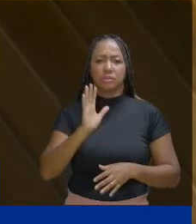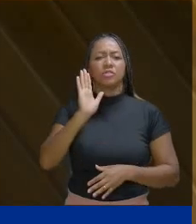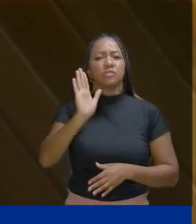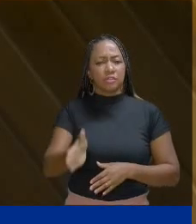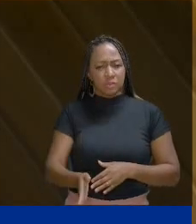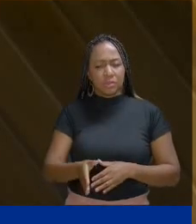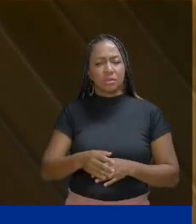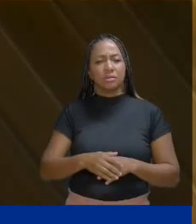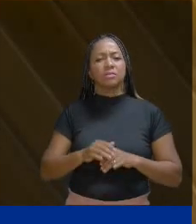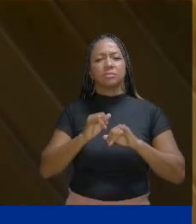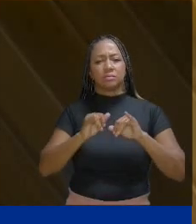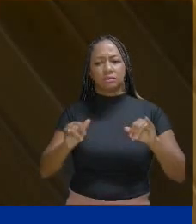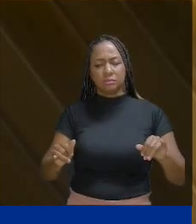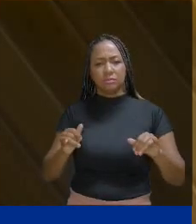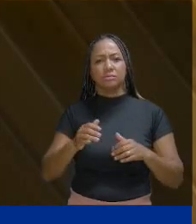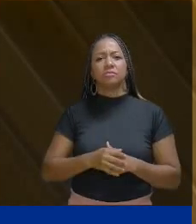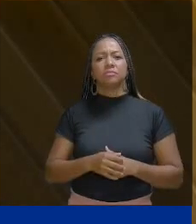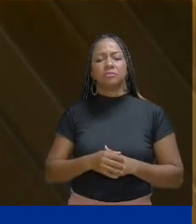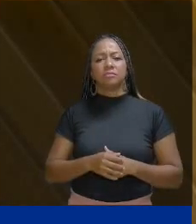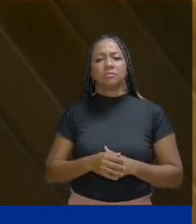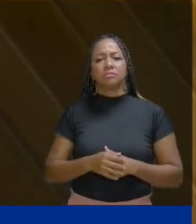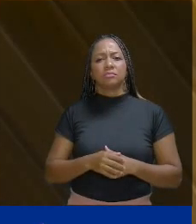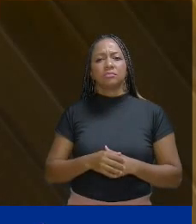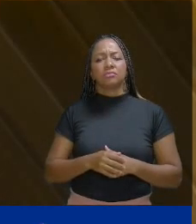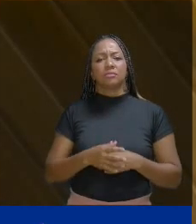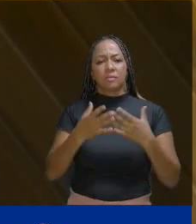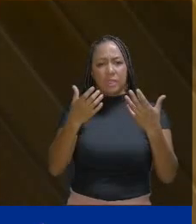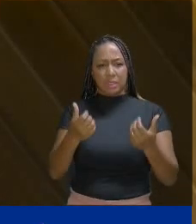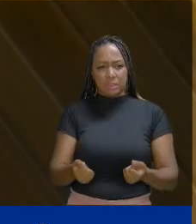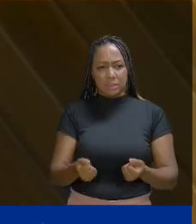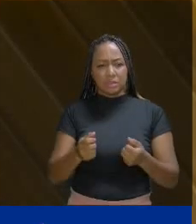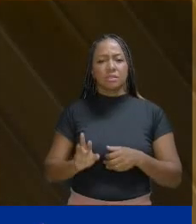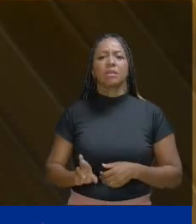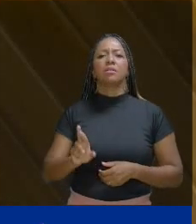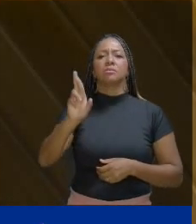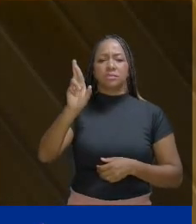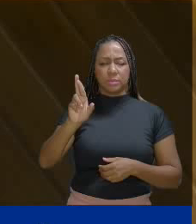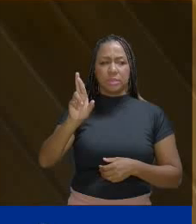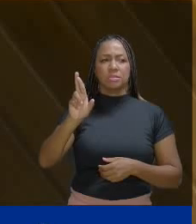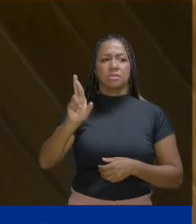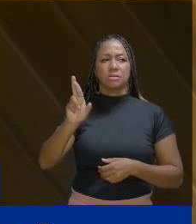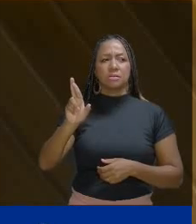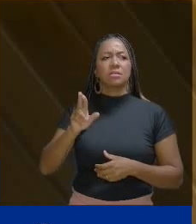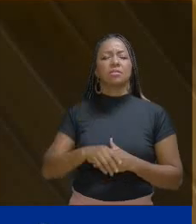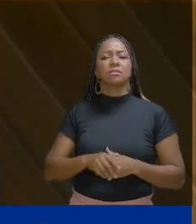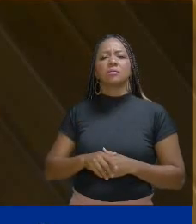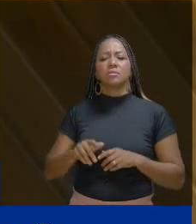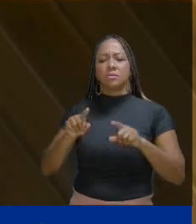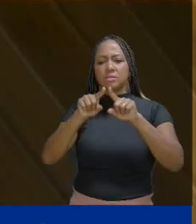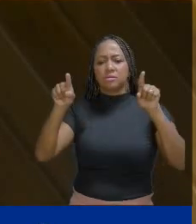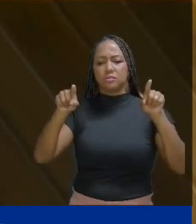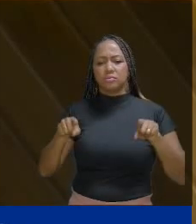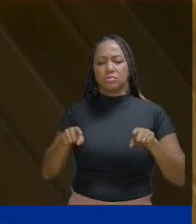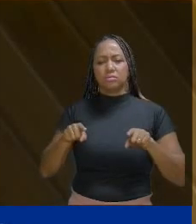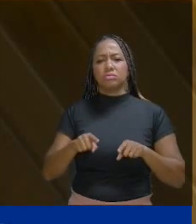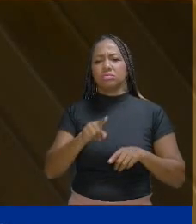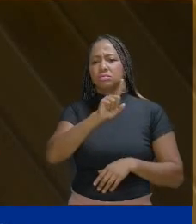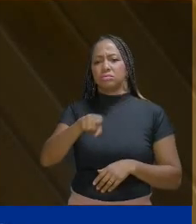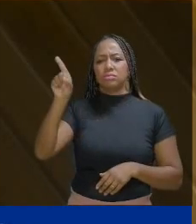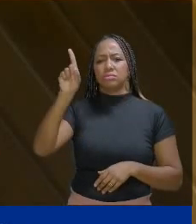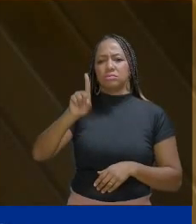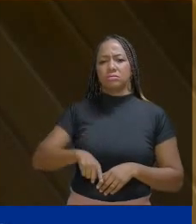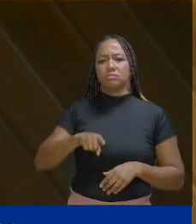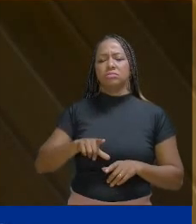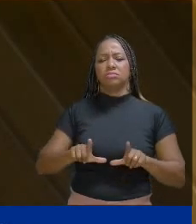havia sido proferido, é pela 1. Procedência da representação para cassar o diploma de suplente